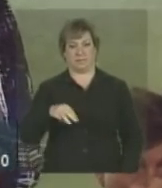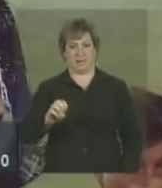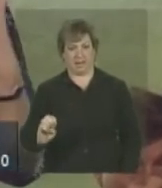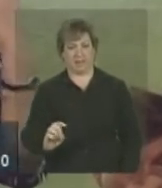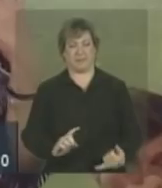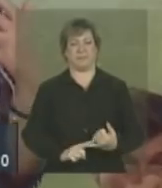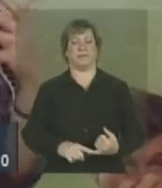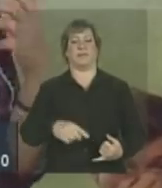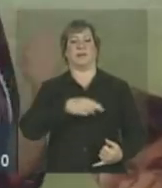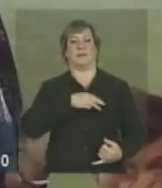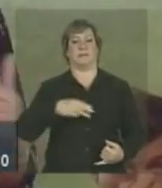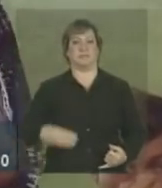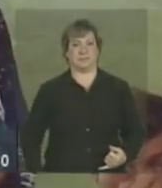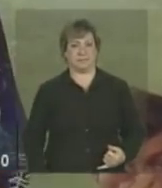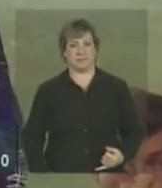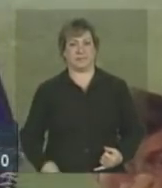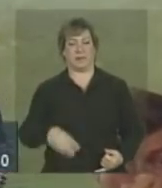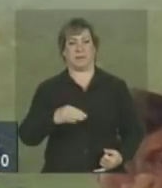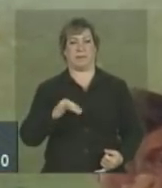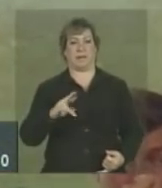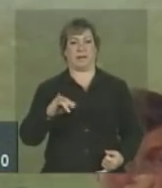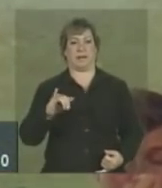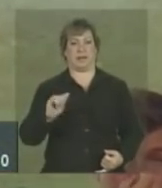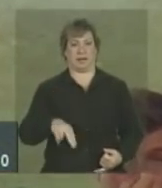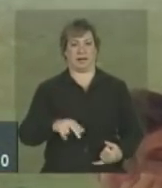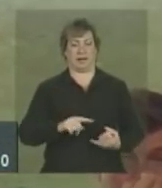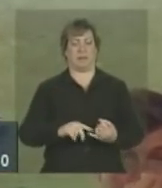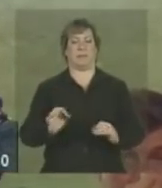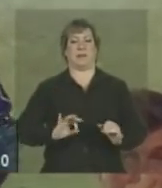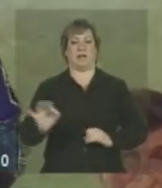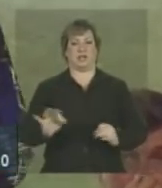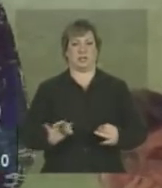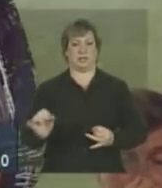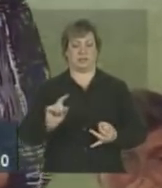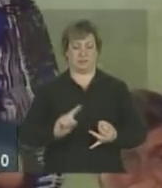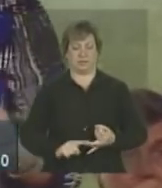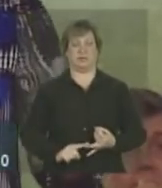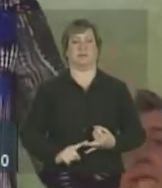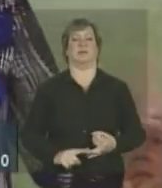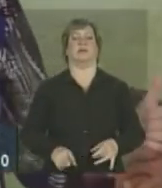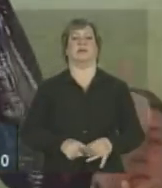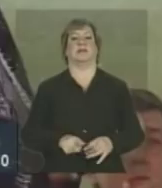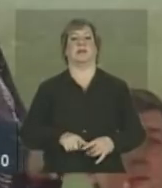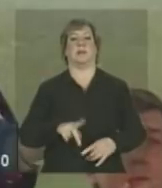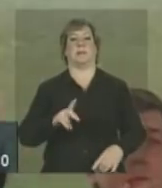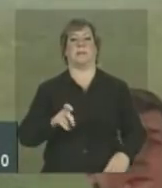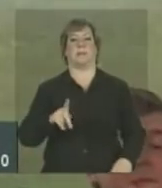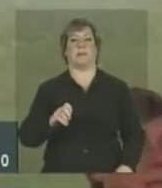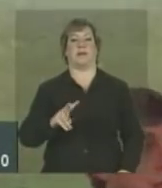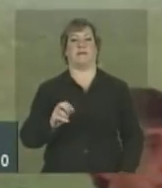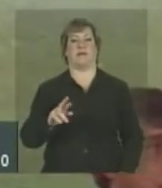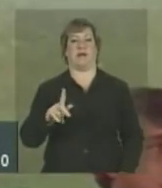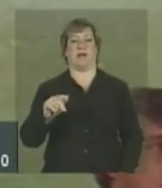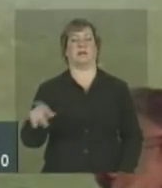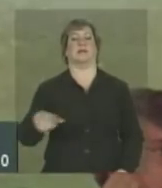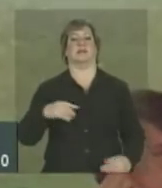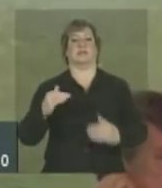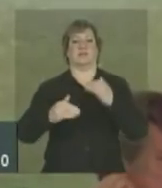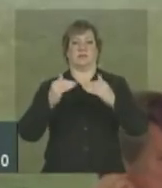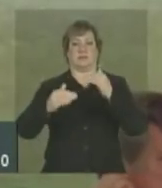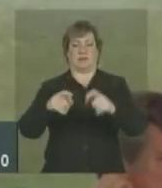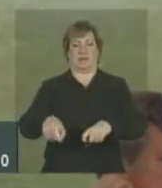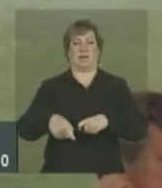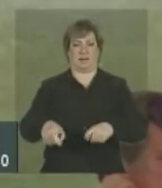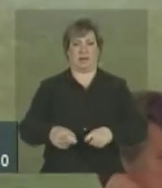Energia, a ministra Miriam Belchior, do Planejamento, Orçamento e Gestão, e o Pepe Vargas, do